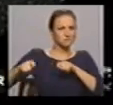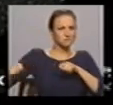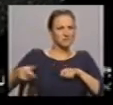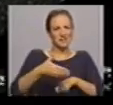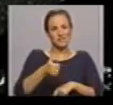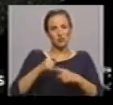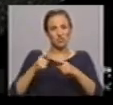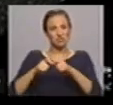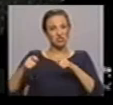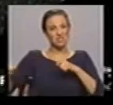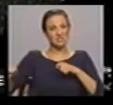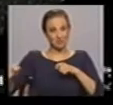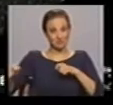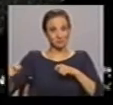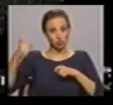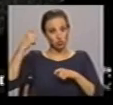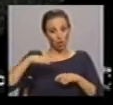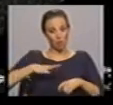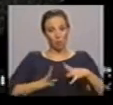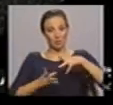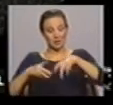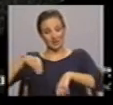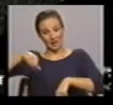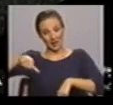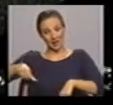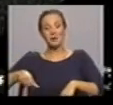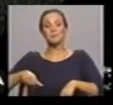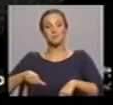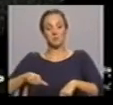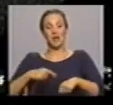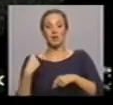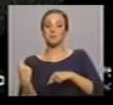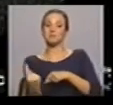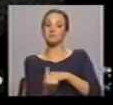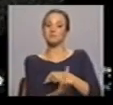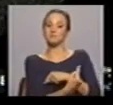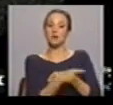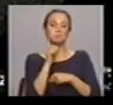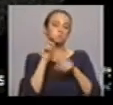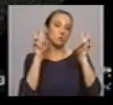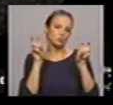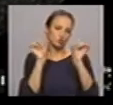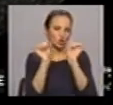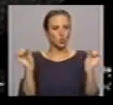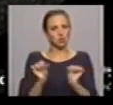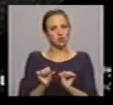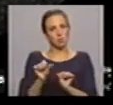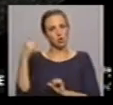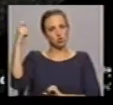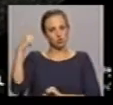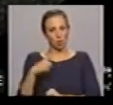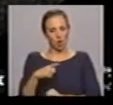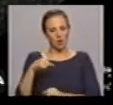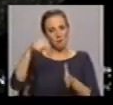Terra ao Sol. E, portanto, temos, no fundo, uma grande esfera de cometas e asteroides a proteger, entre aspas, o nosso sistema solar mais